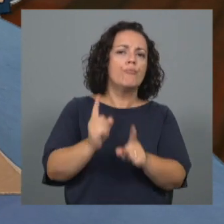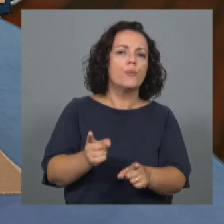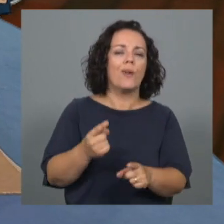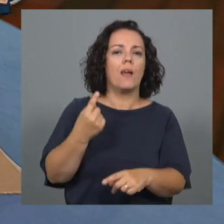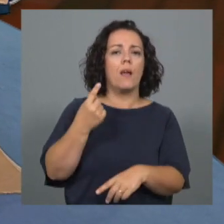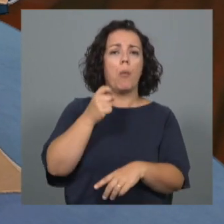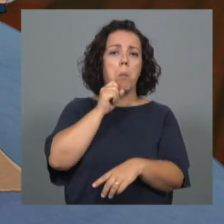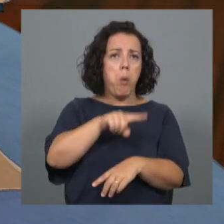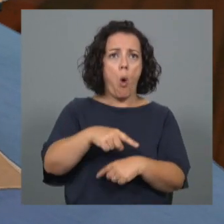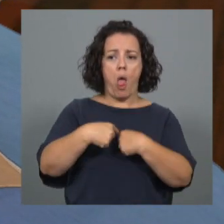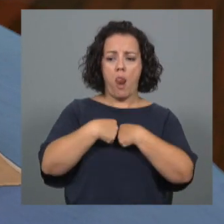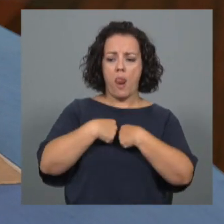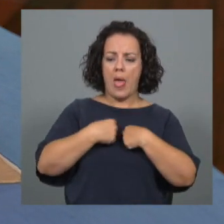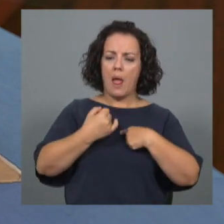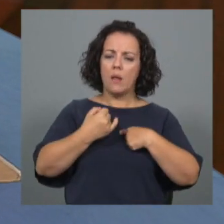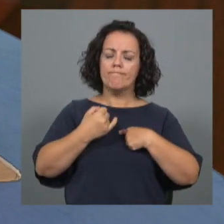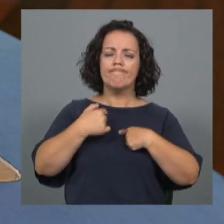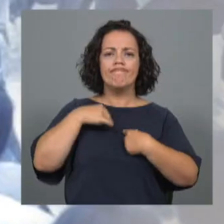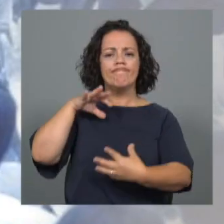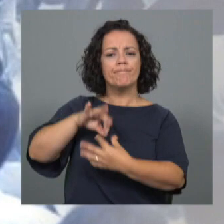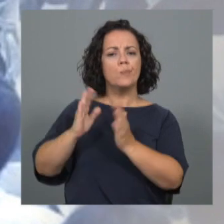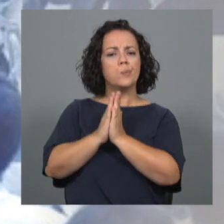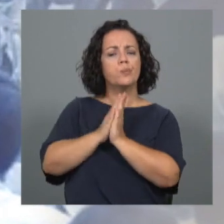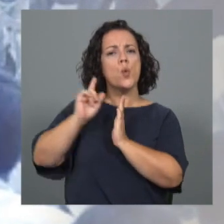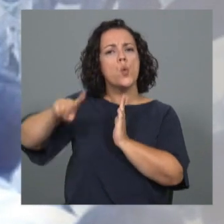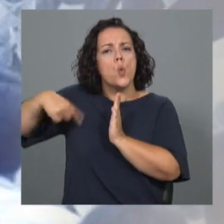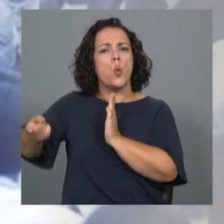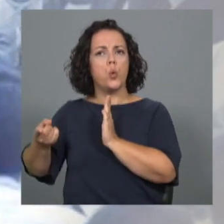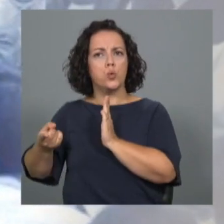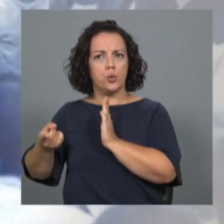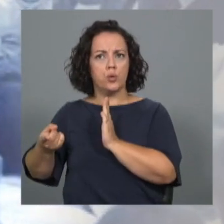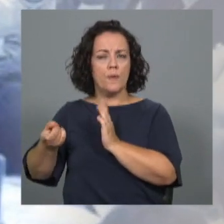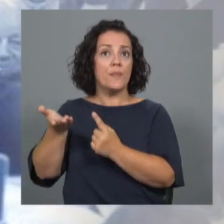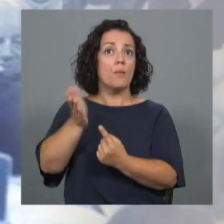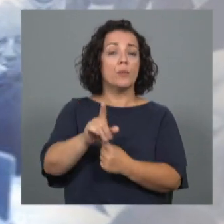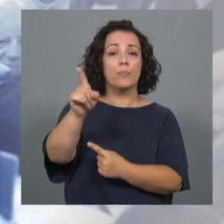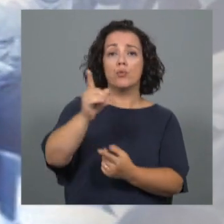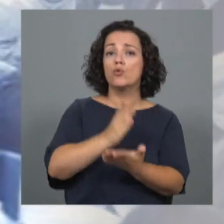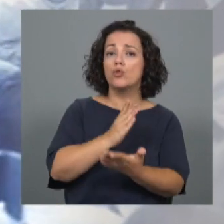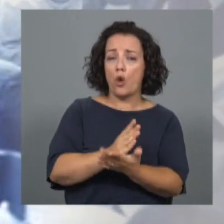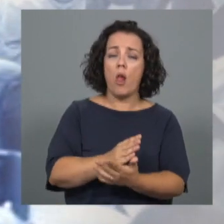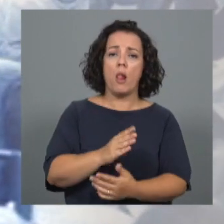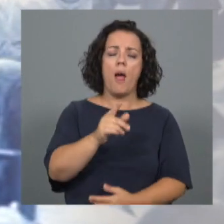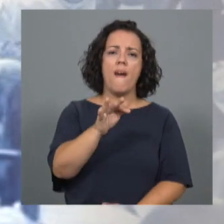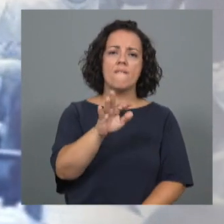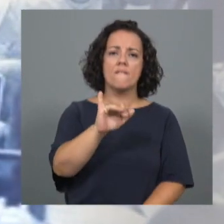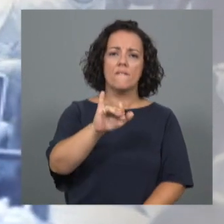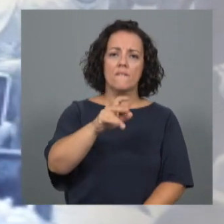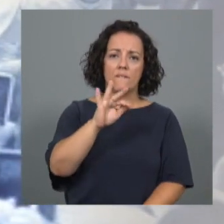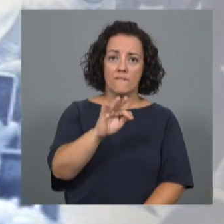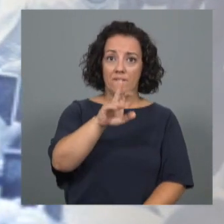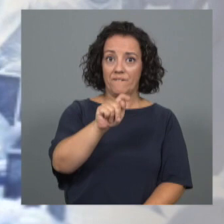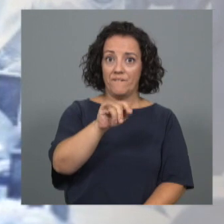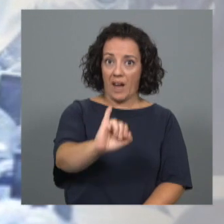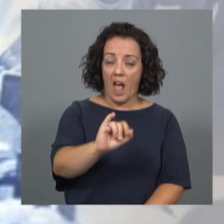identidades religiosas. Isso acontece, nomeadamente no Externato Frei Luís de Sousa, vão tendo alunos também já com